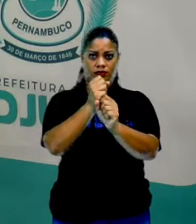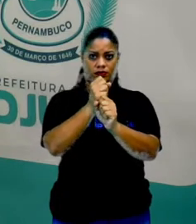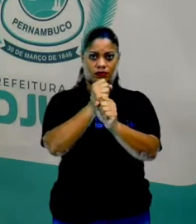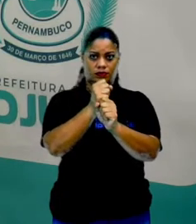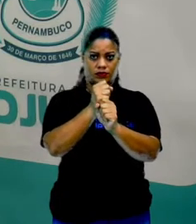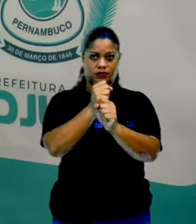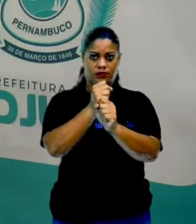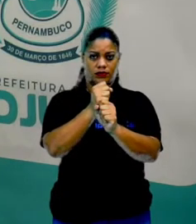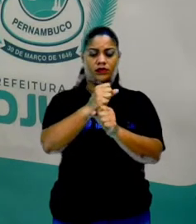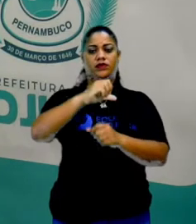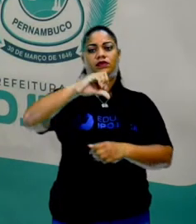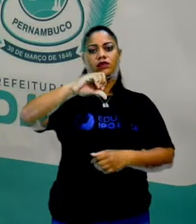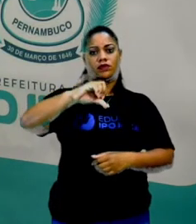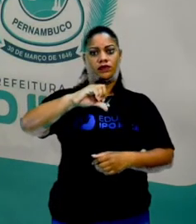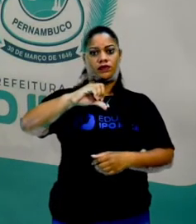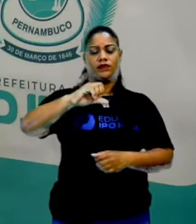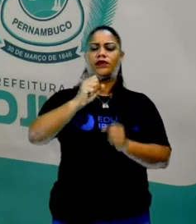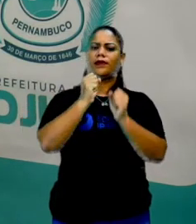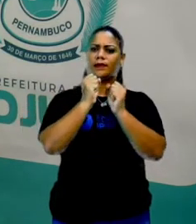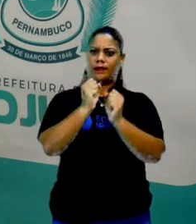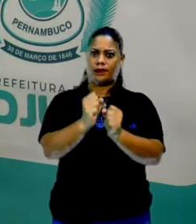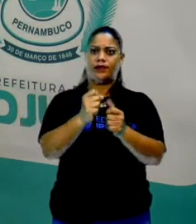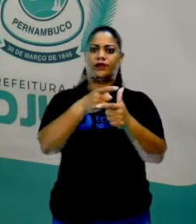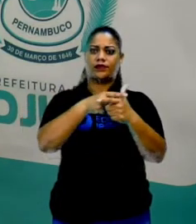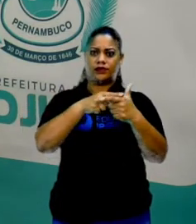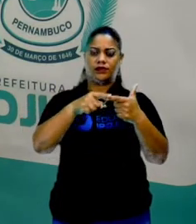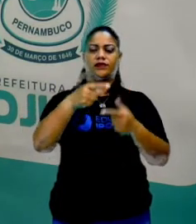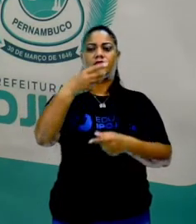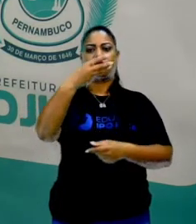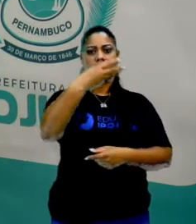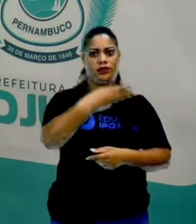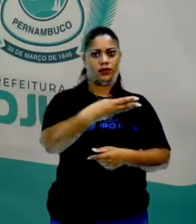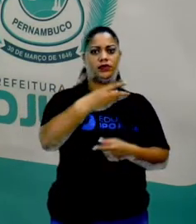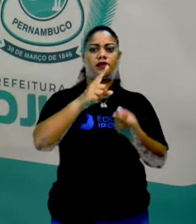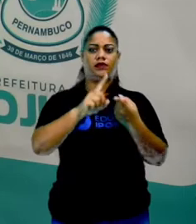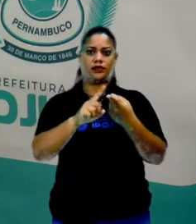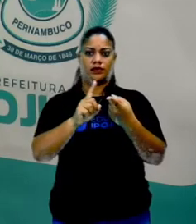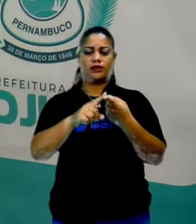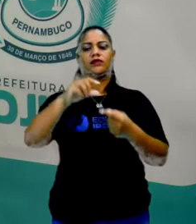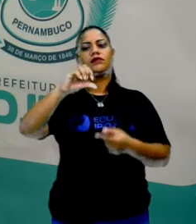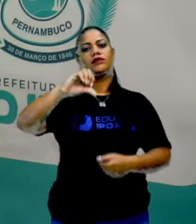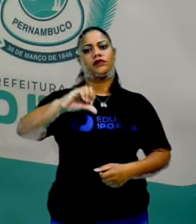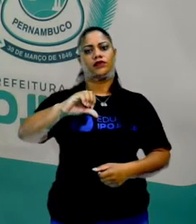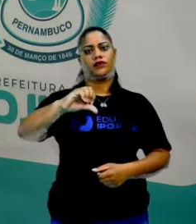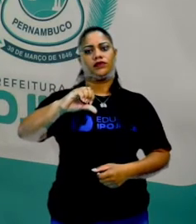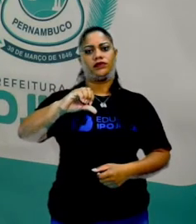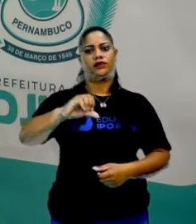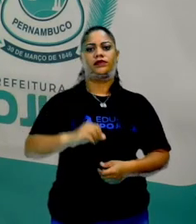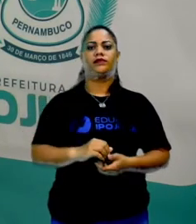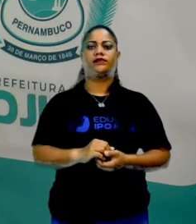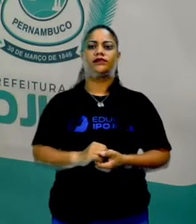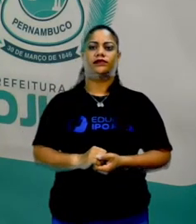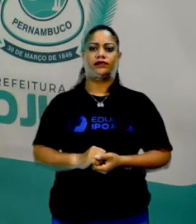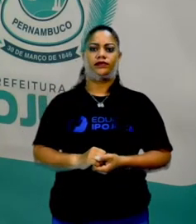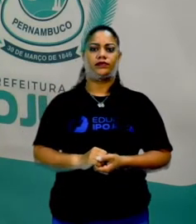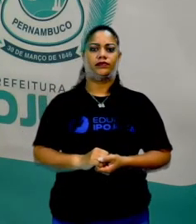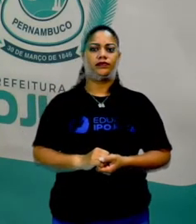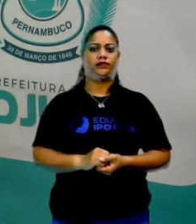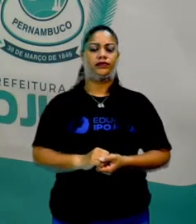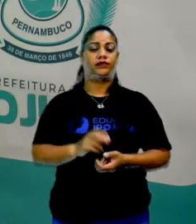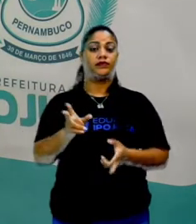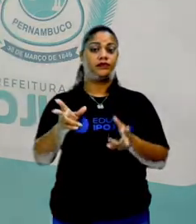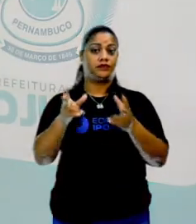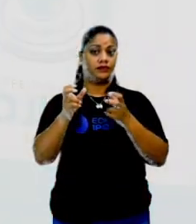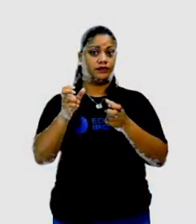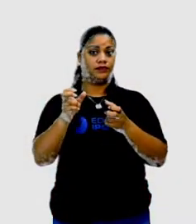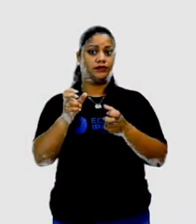algarismos der 9, ele pode ser dividido por 3 e também pode ser dividido por 9. Vejamos aqui o